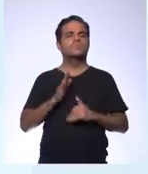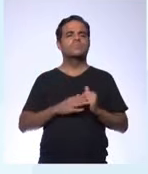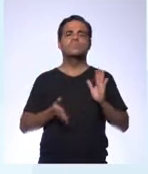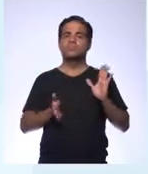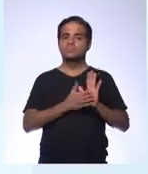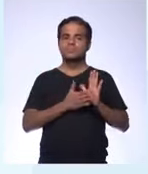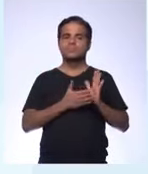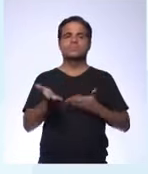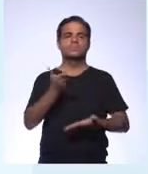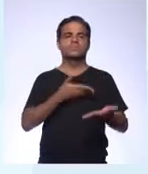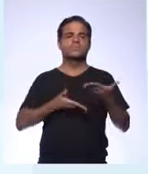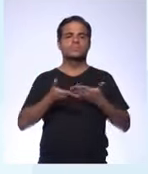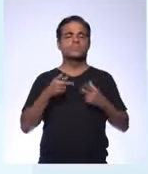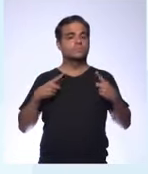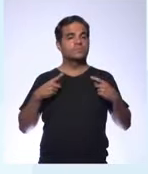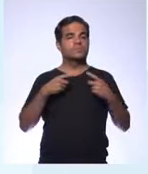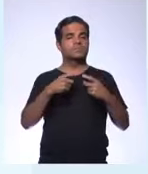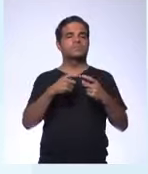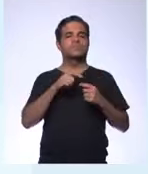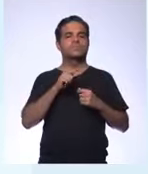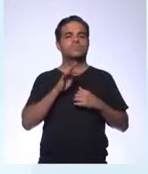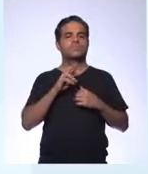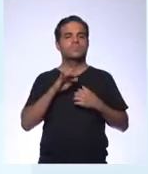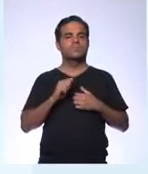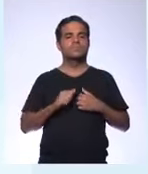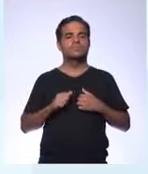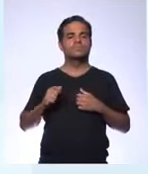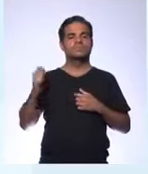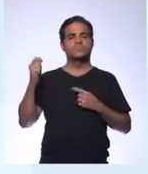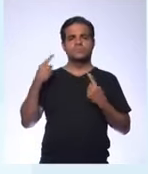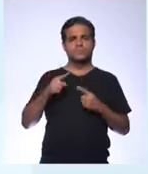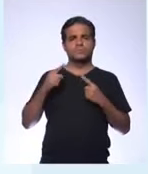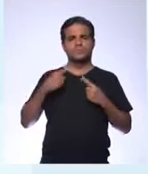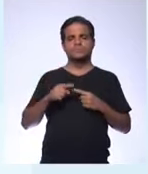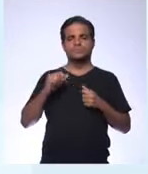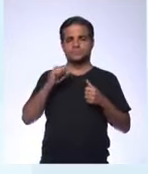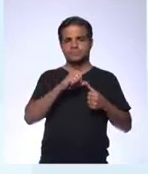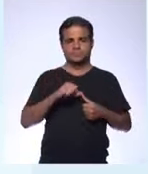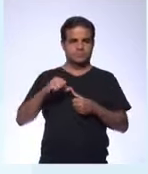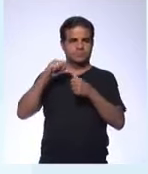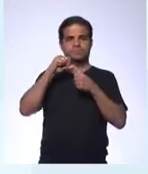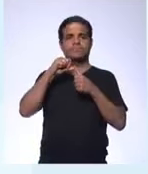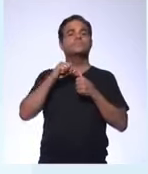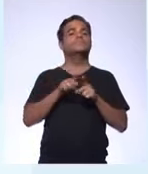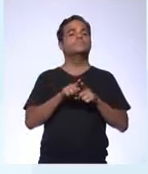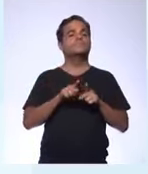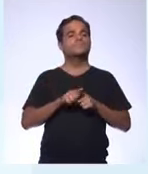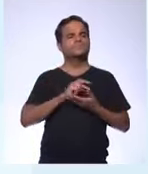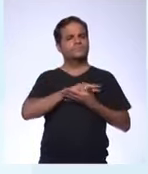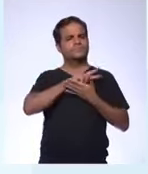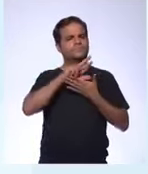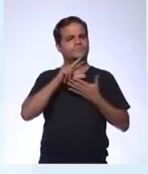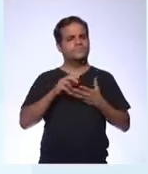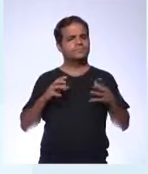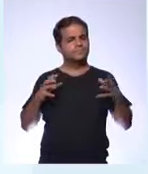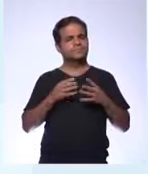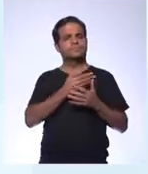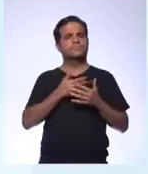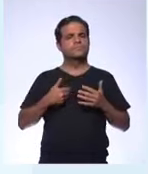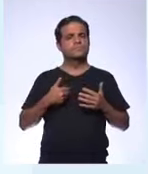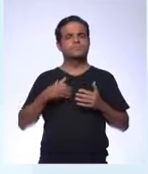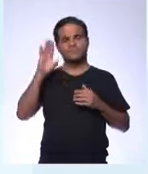estabelecer as relações entre Guerra Fria e os golpes militares na América Latina e caracterizar os governos